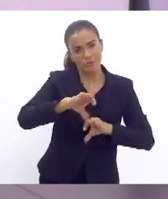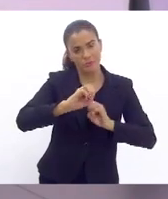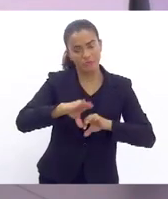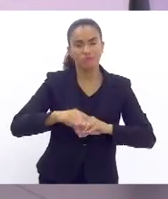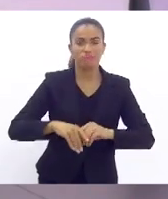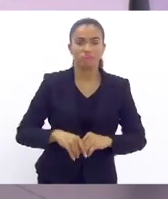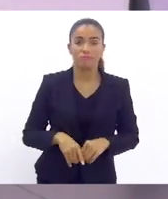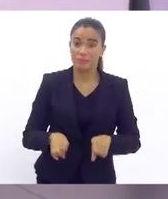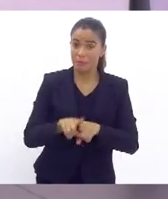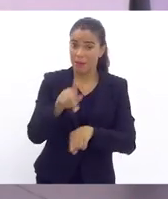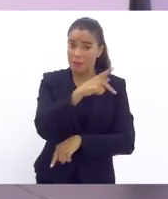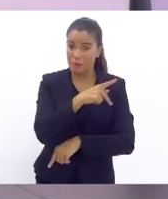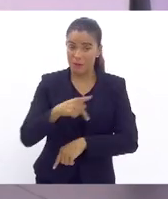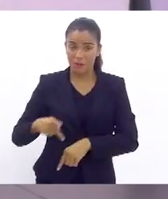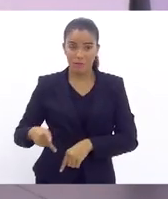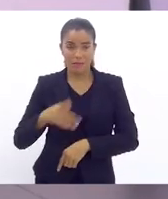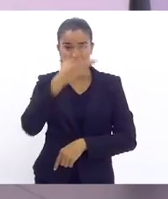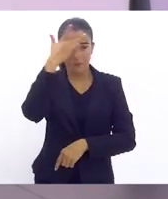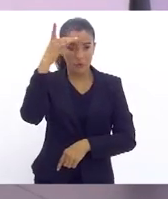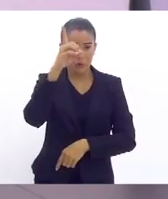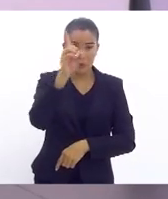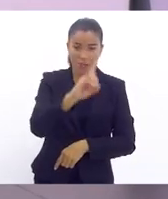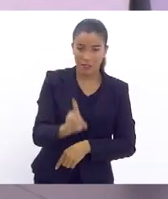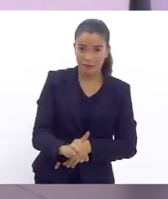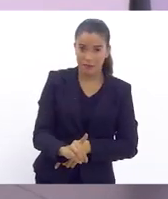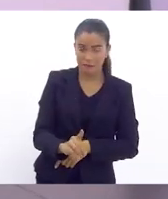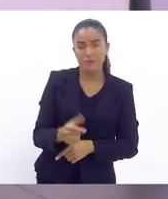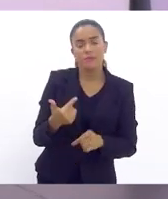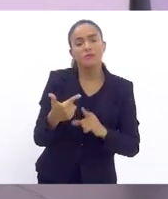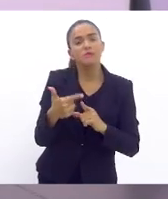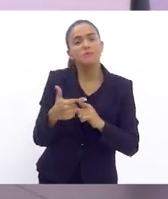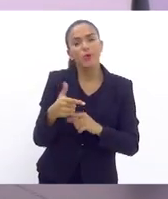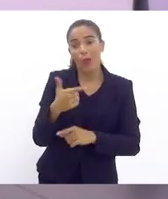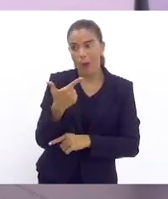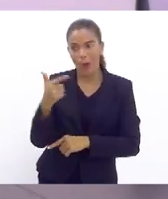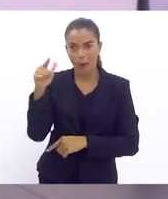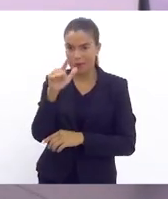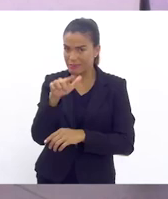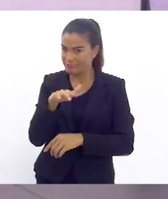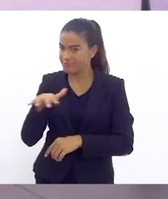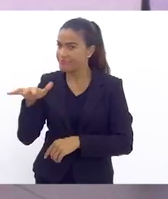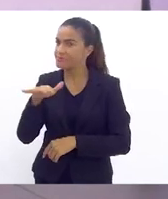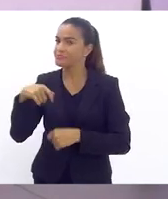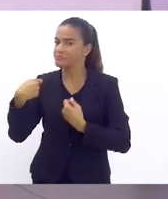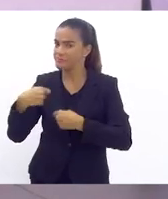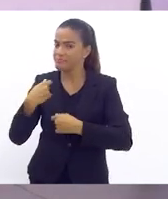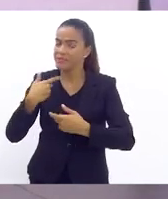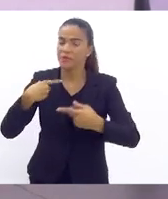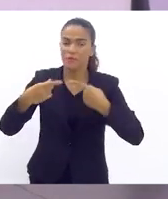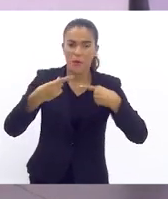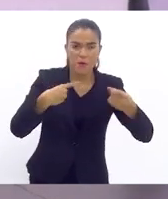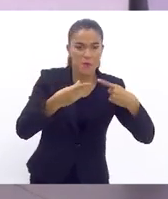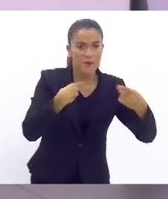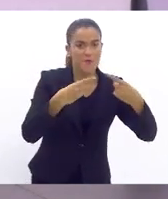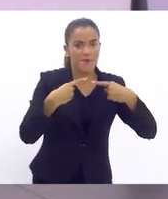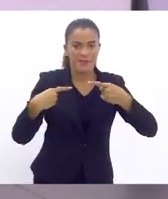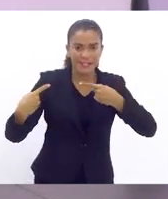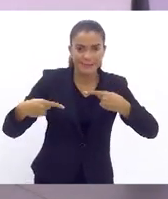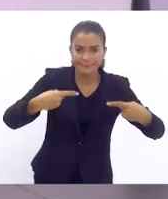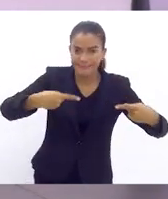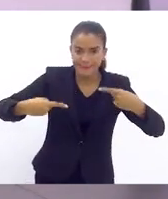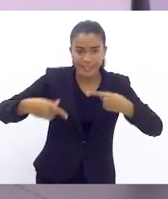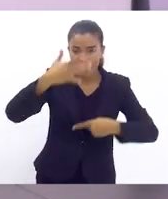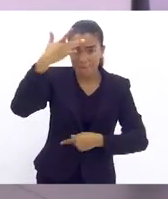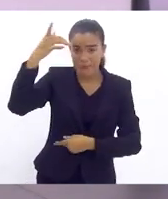da Comissão da pessoa com deficiência porque esta é uma outra questão que nós precisamos abordar cada vez mais fazer com que a pessoa